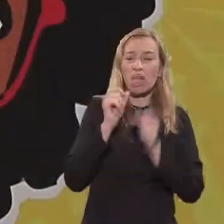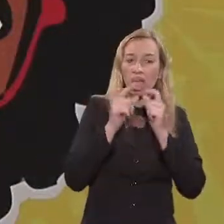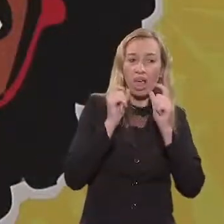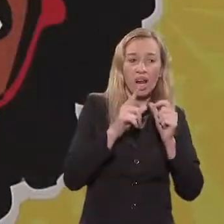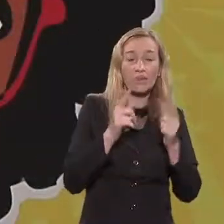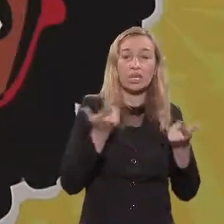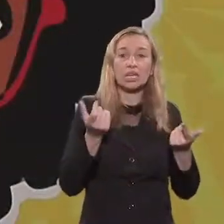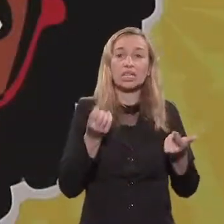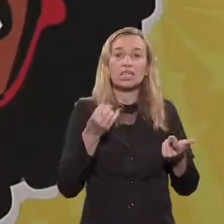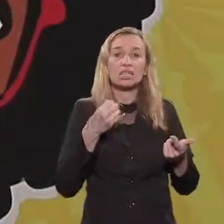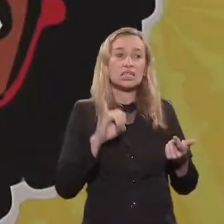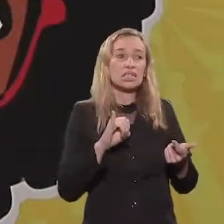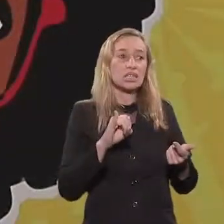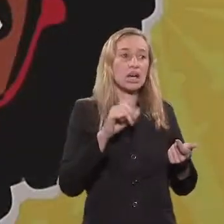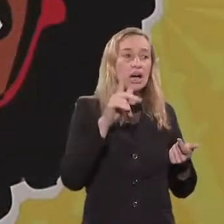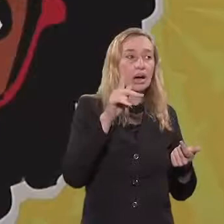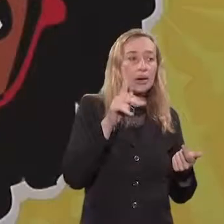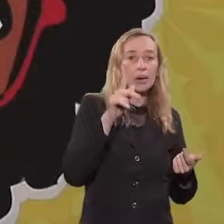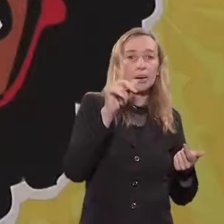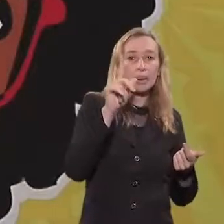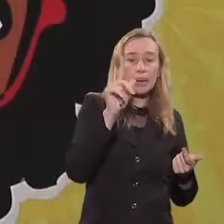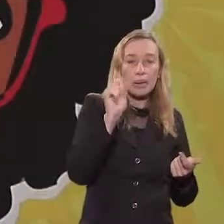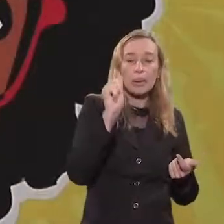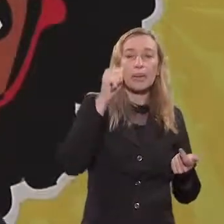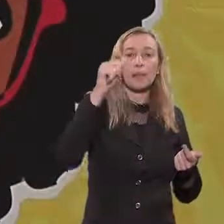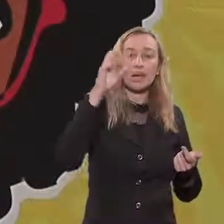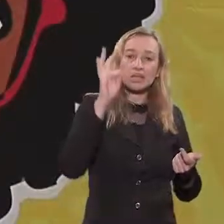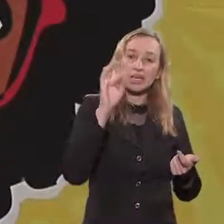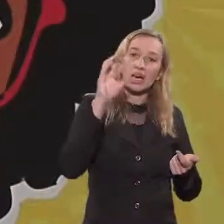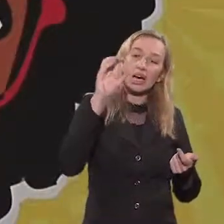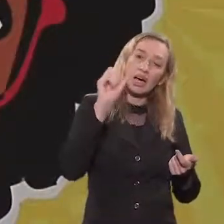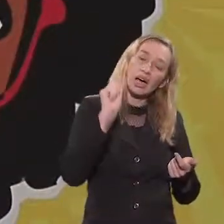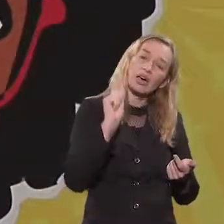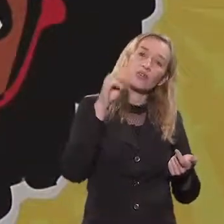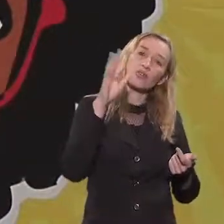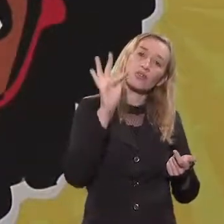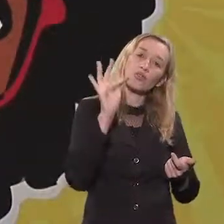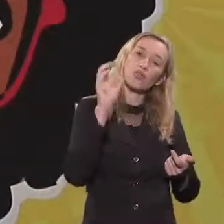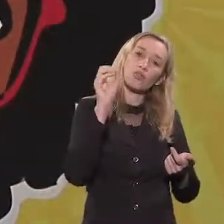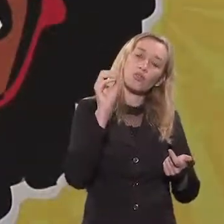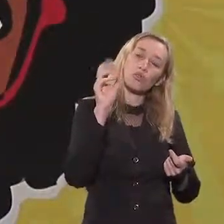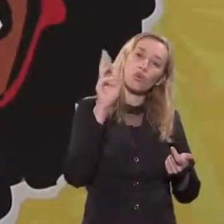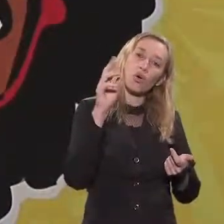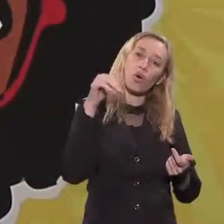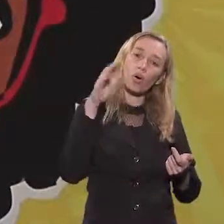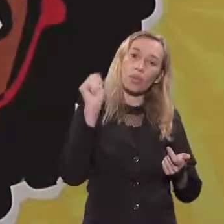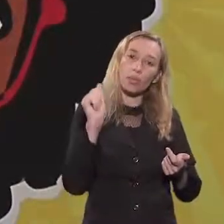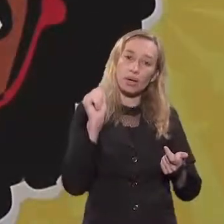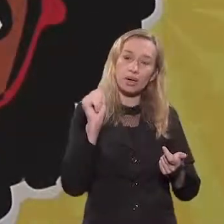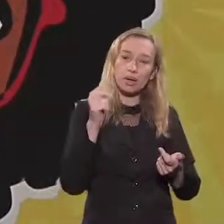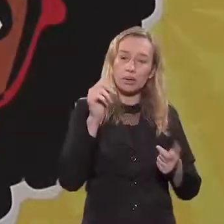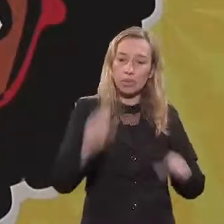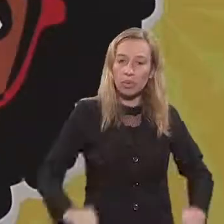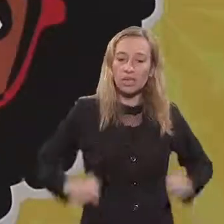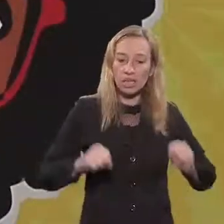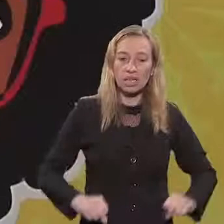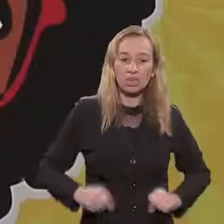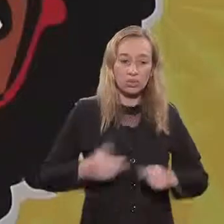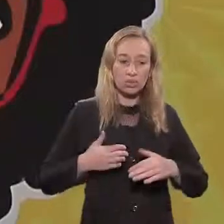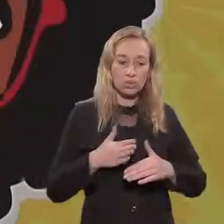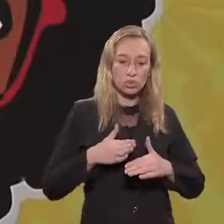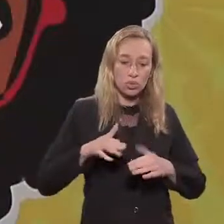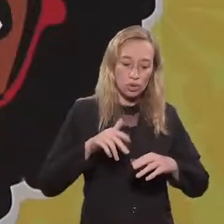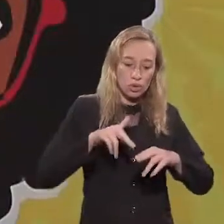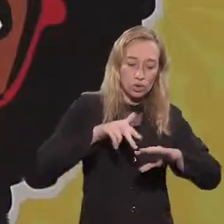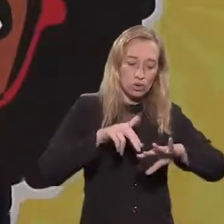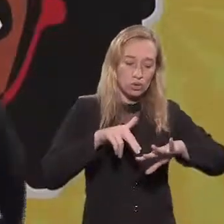se a plataforma baixa para um cadeirante subir. Aqui, se baixa a plataforma, todo mundo tem um ou